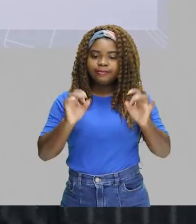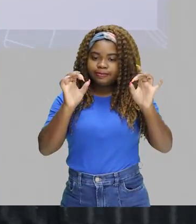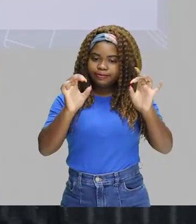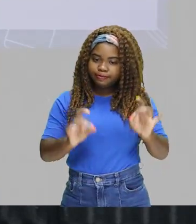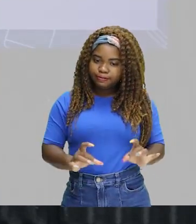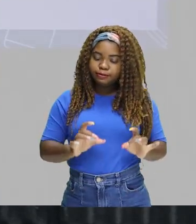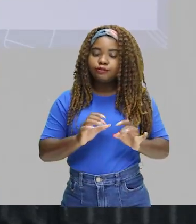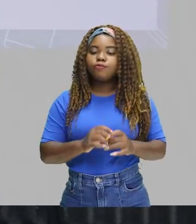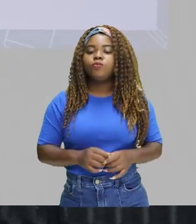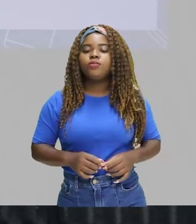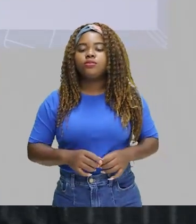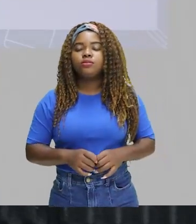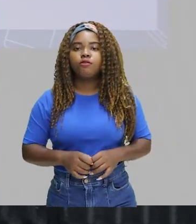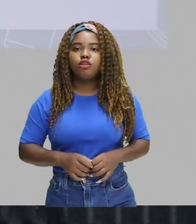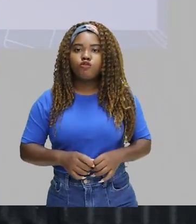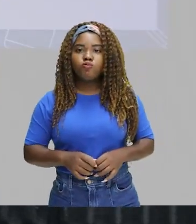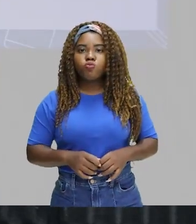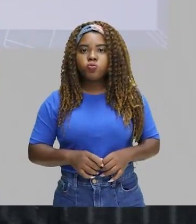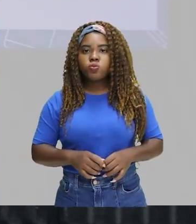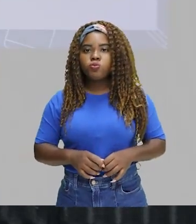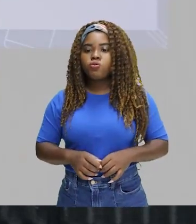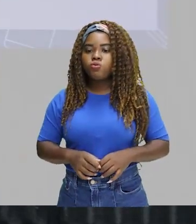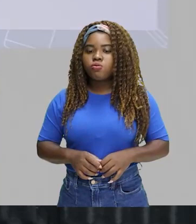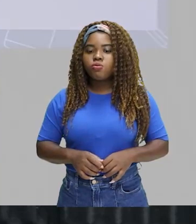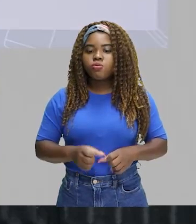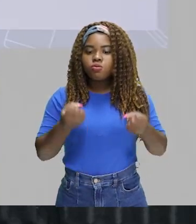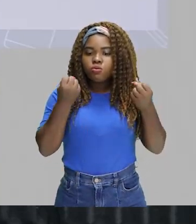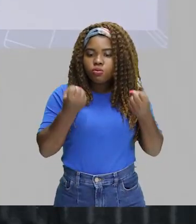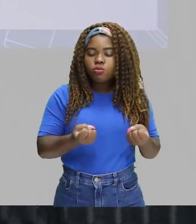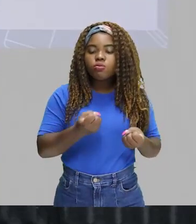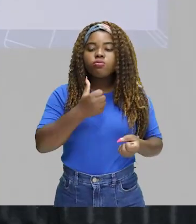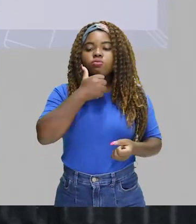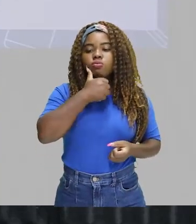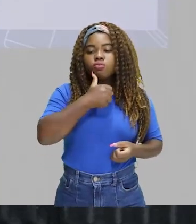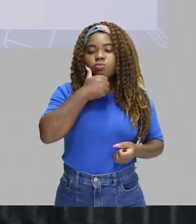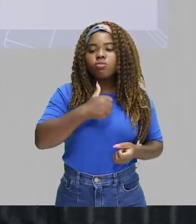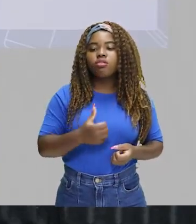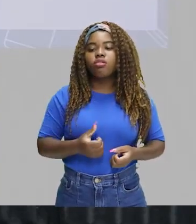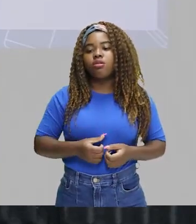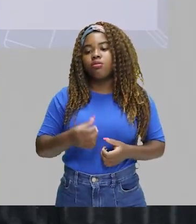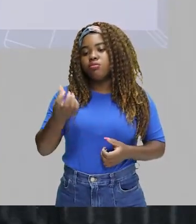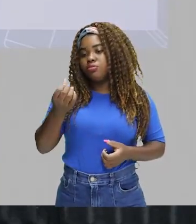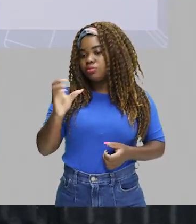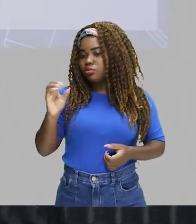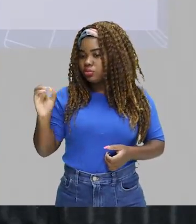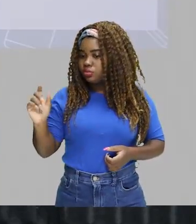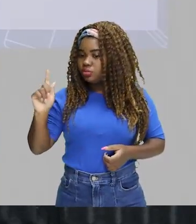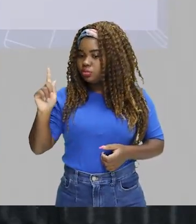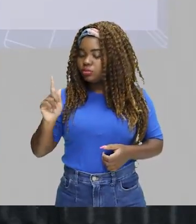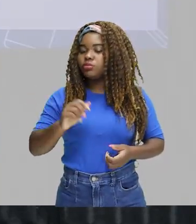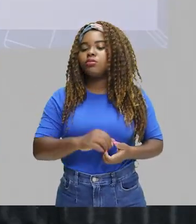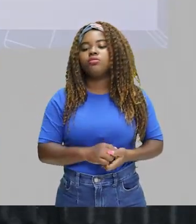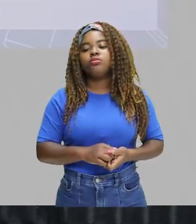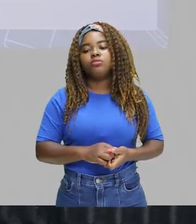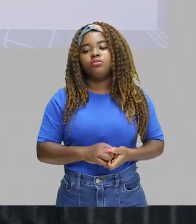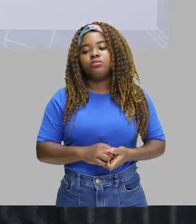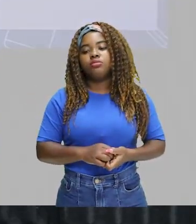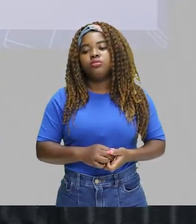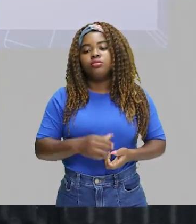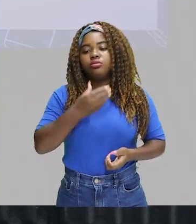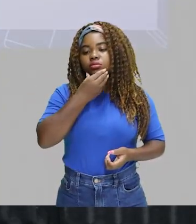As especificações do dardo. O peso do feminino, está aí na corzinha cor-de-rosa, 600 gramas.